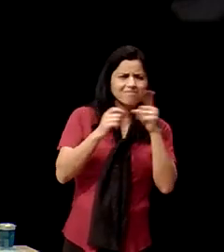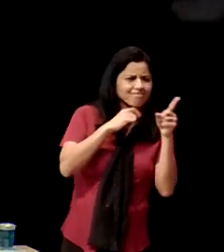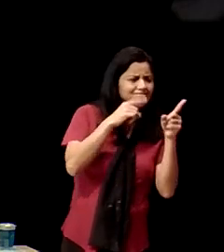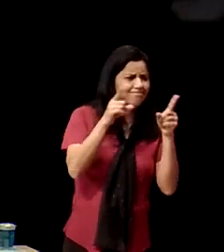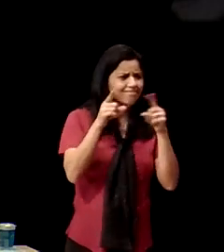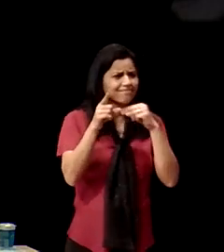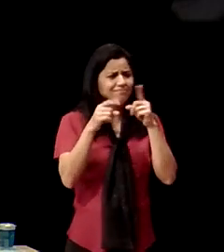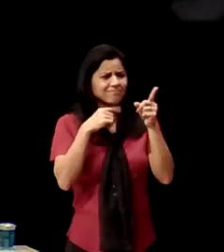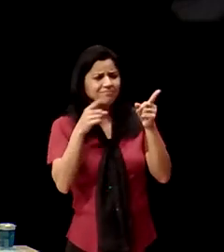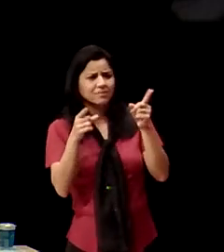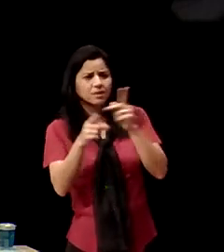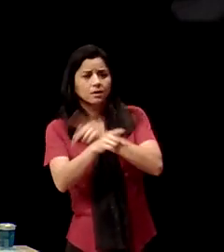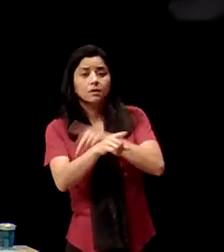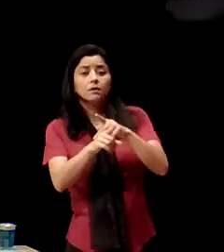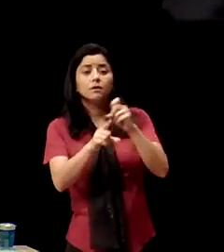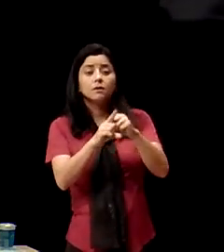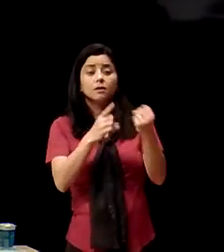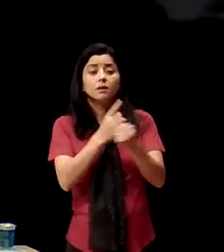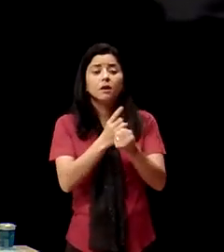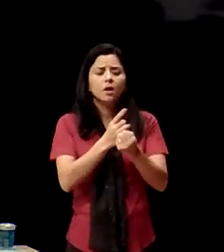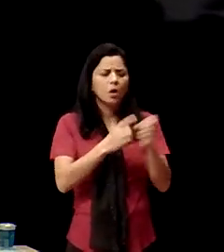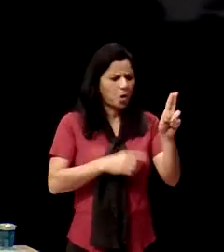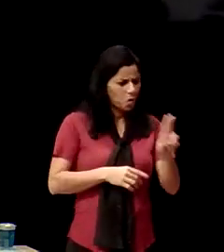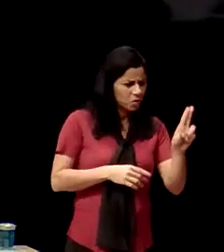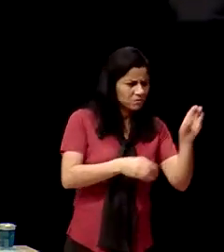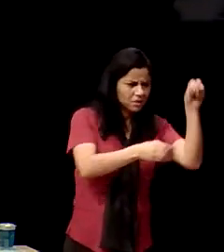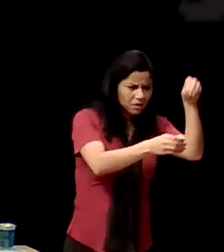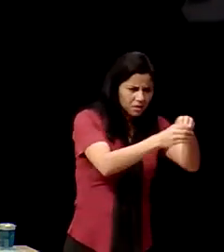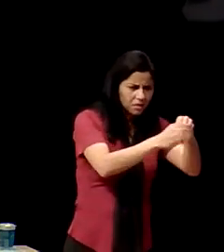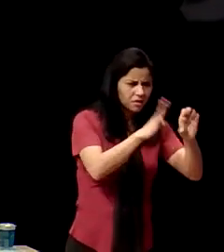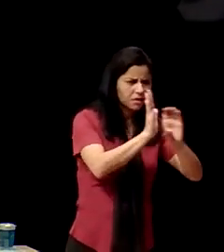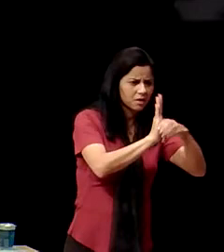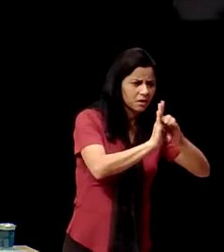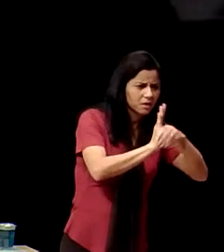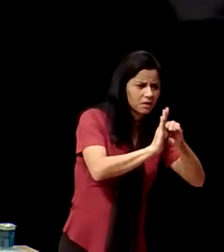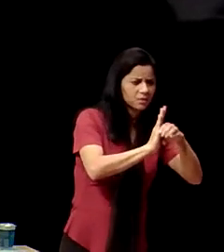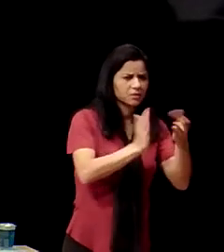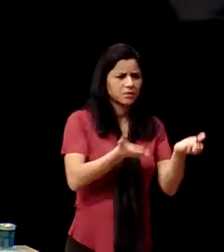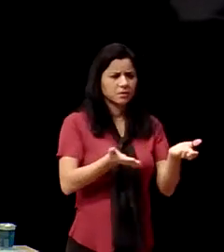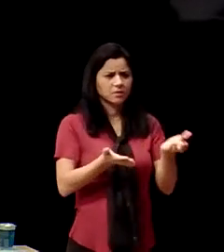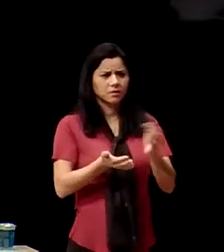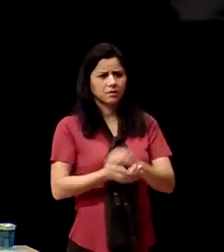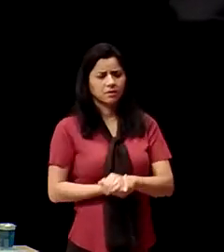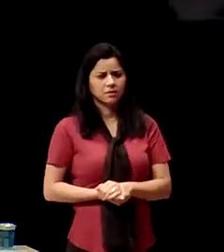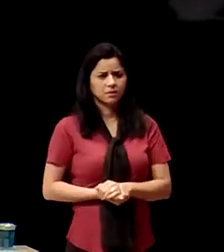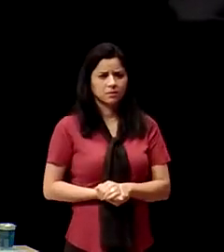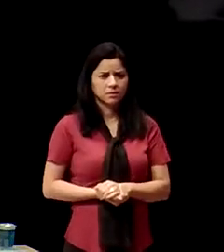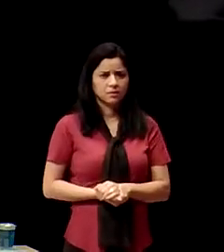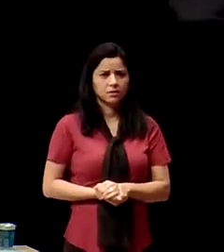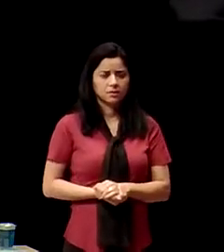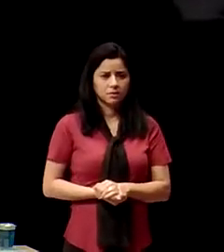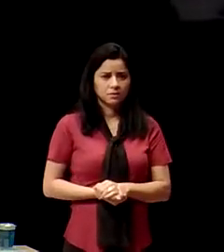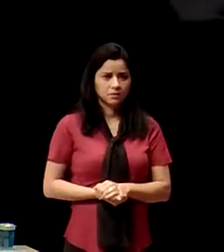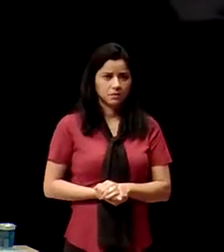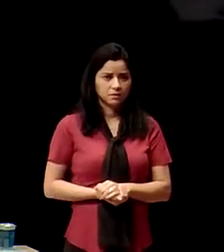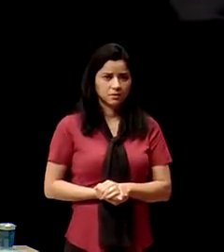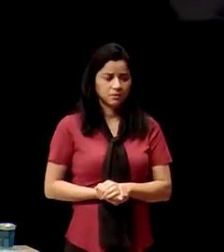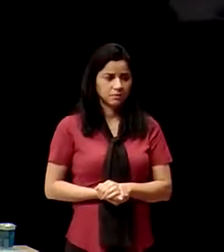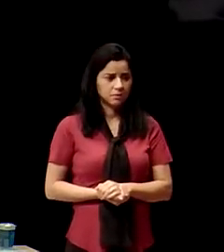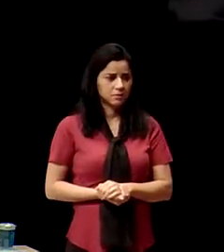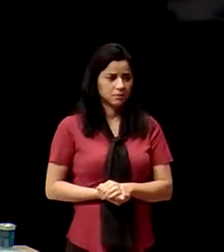sobre a pedagogia social sendo usada dentro dos conceitos holísticos. It demands